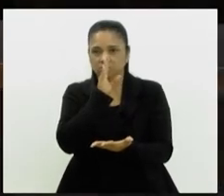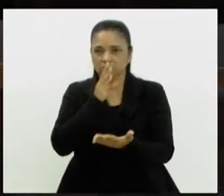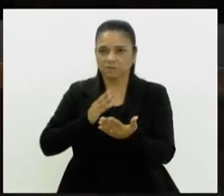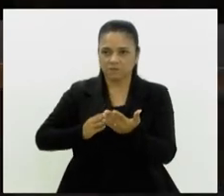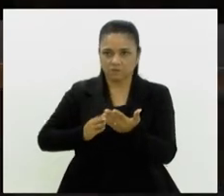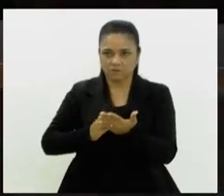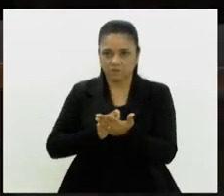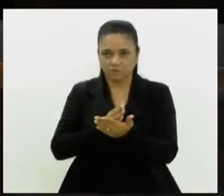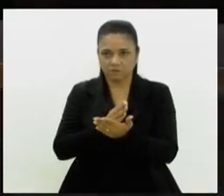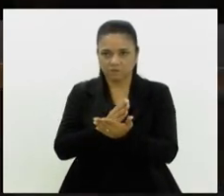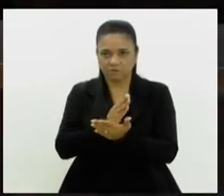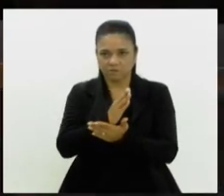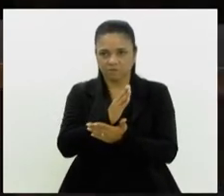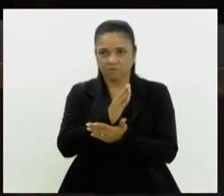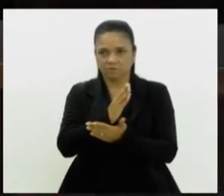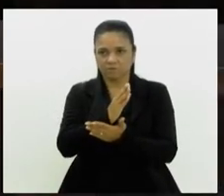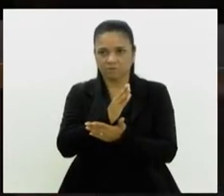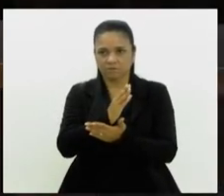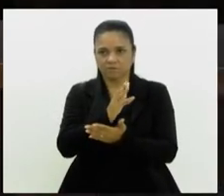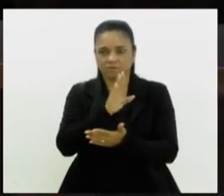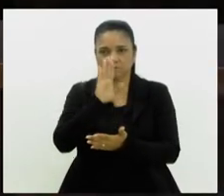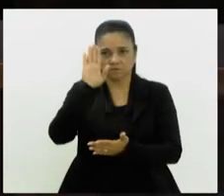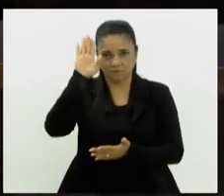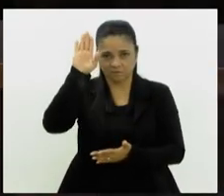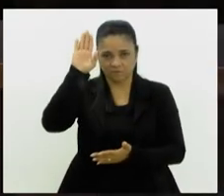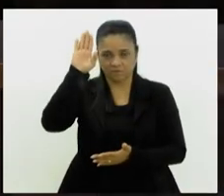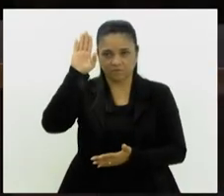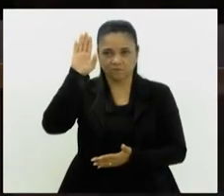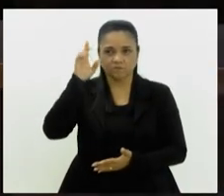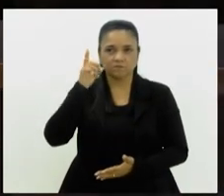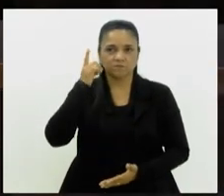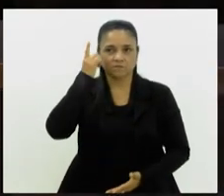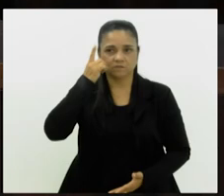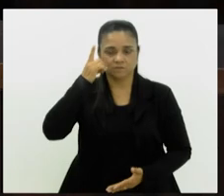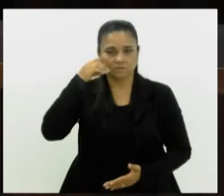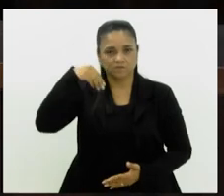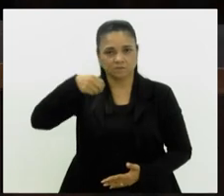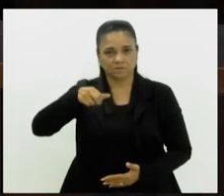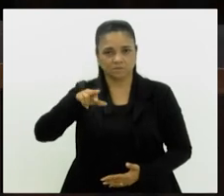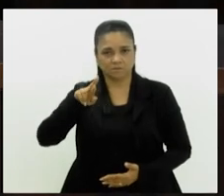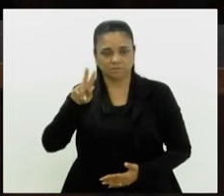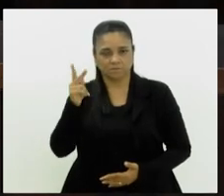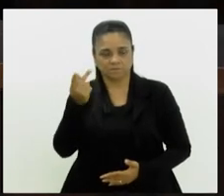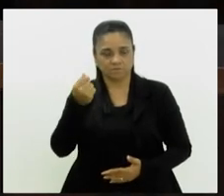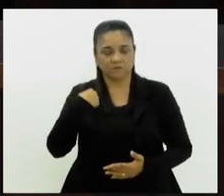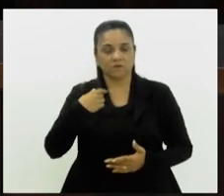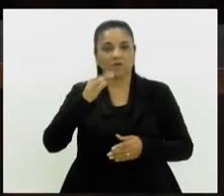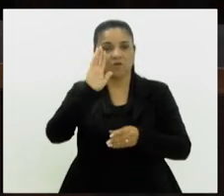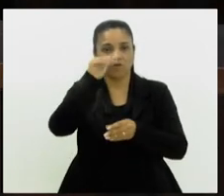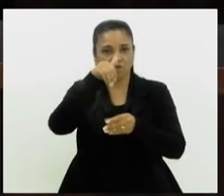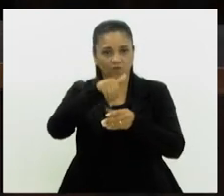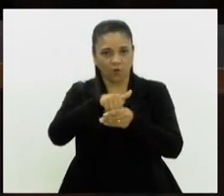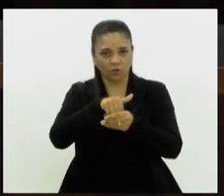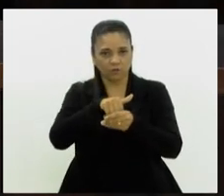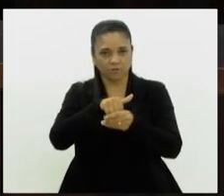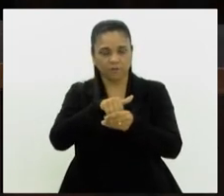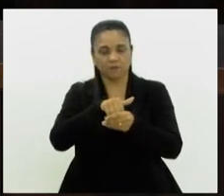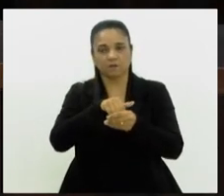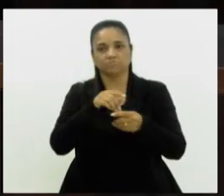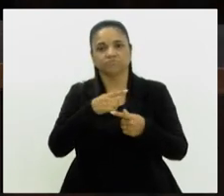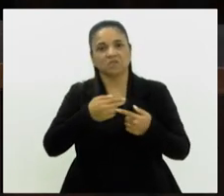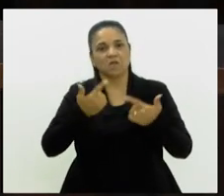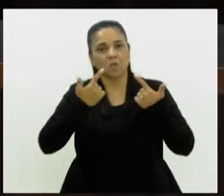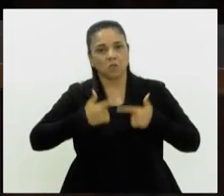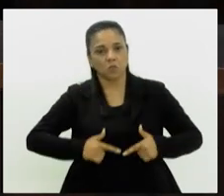estão. Aprovado. Marta Rocha vota pela abstenção, porque entendo que não há